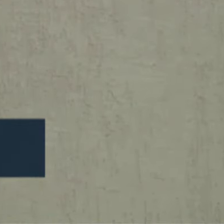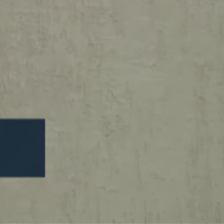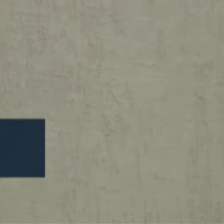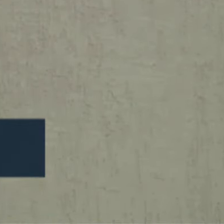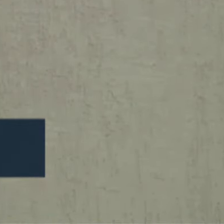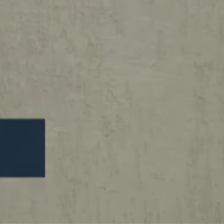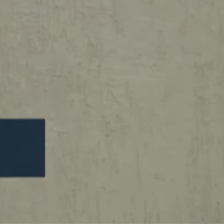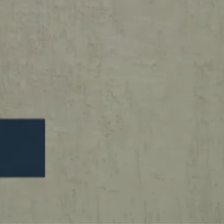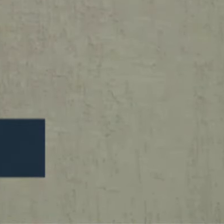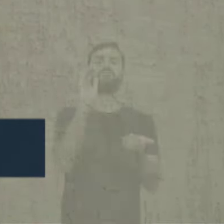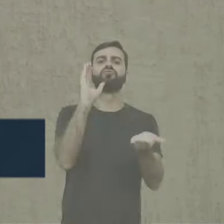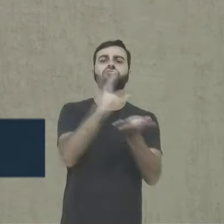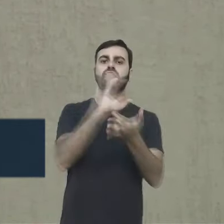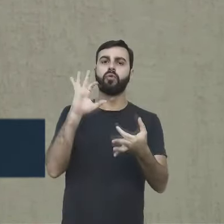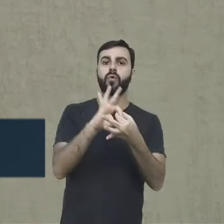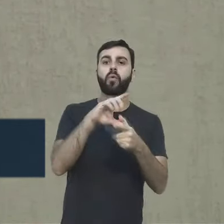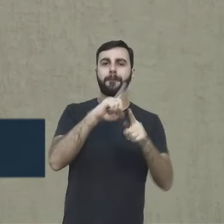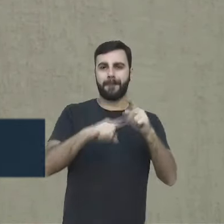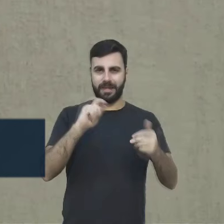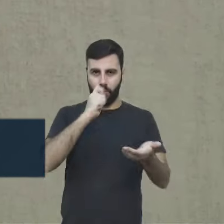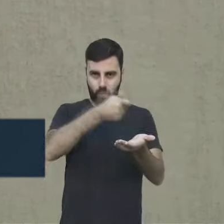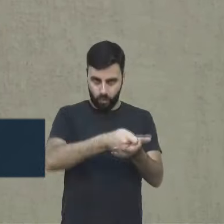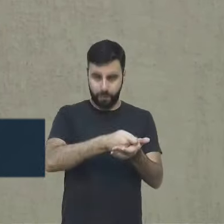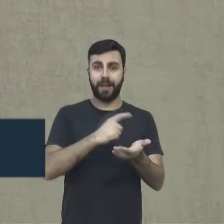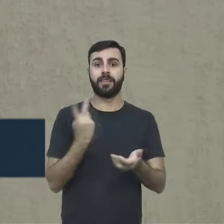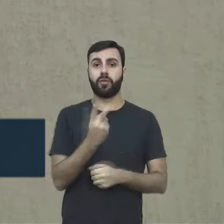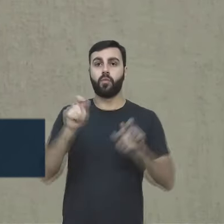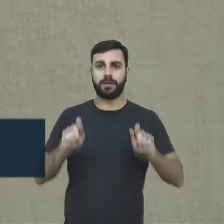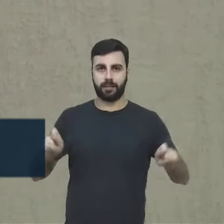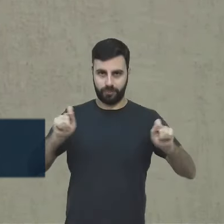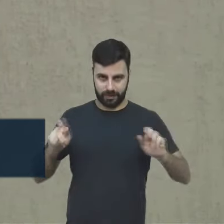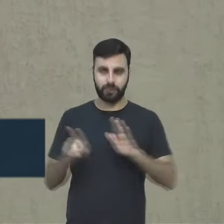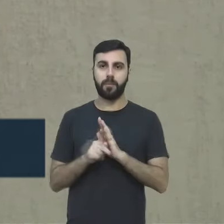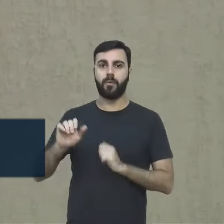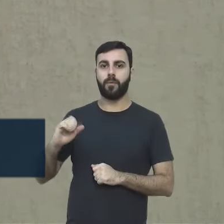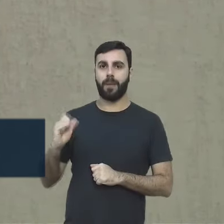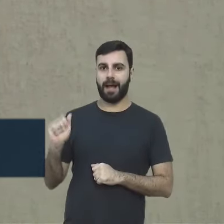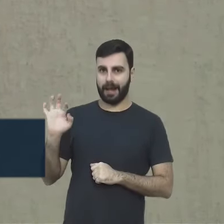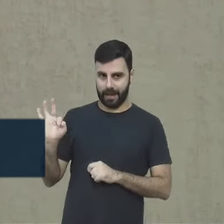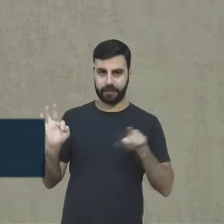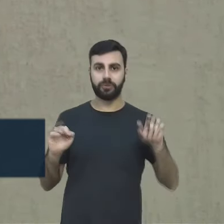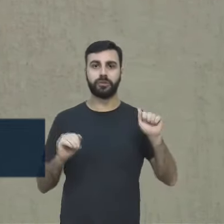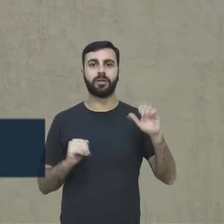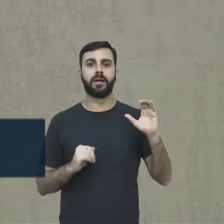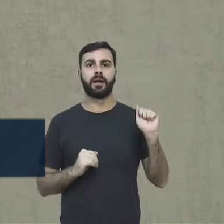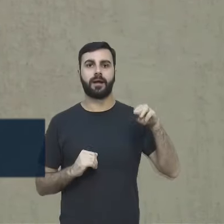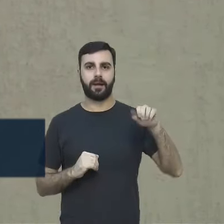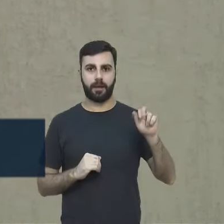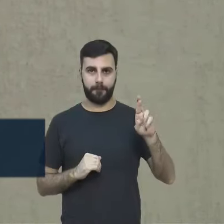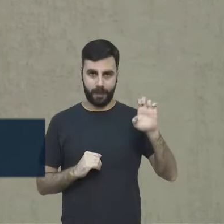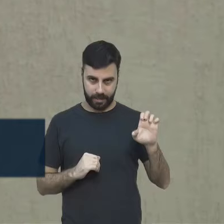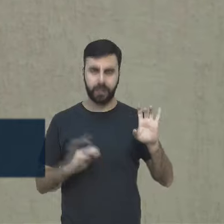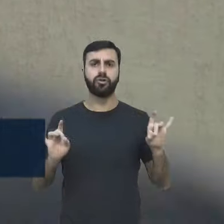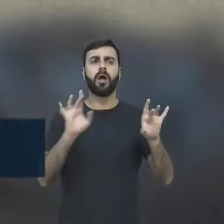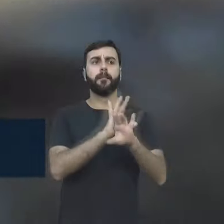Municipal deveria ter feito o repasse de emendas parlamentares às associações que trabalham com materiais recicláveis e Viçosa